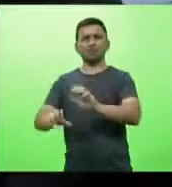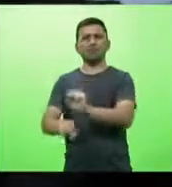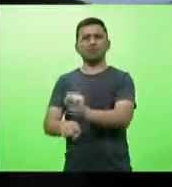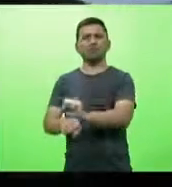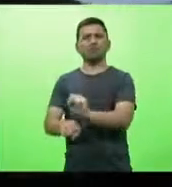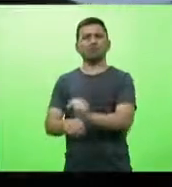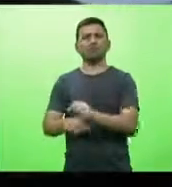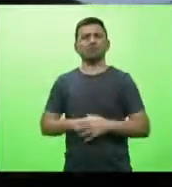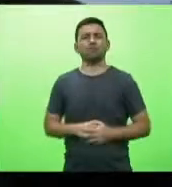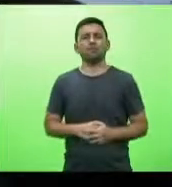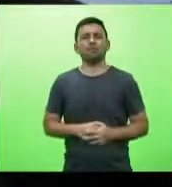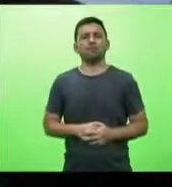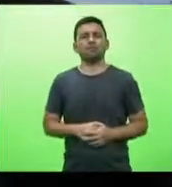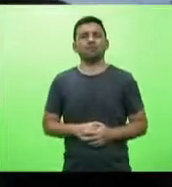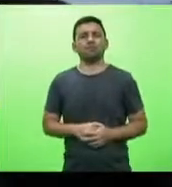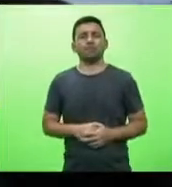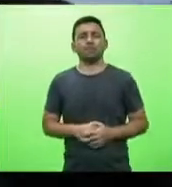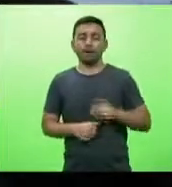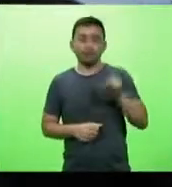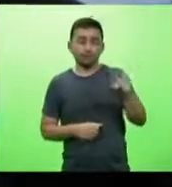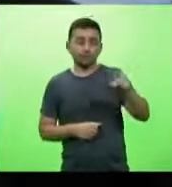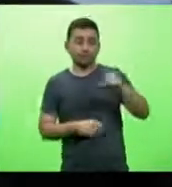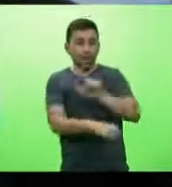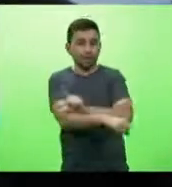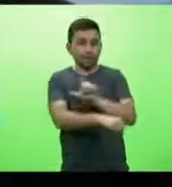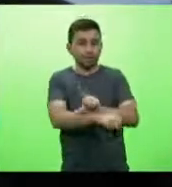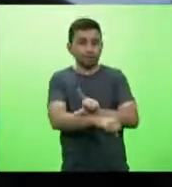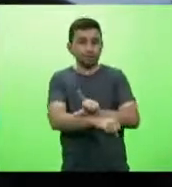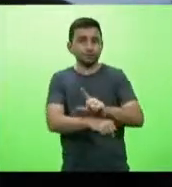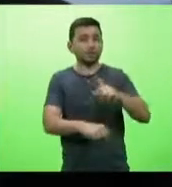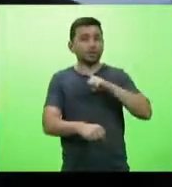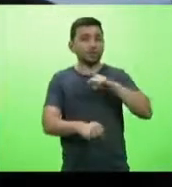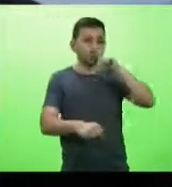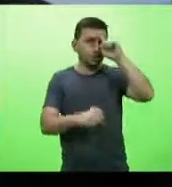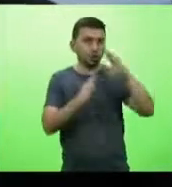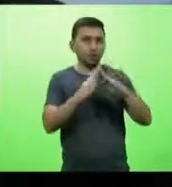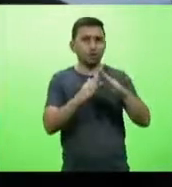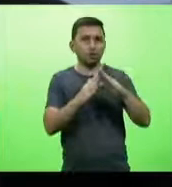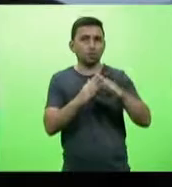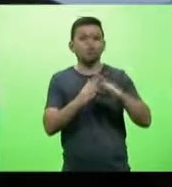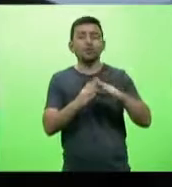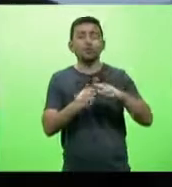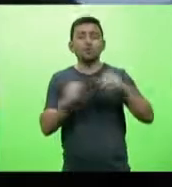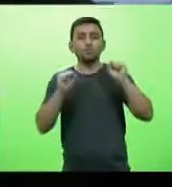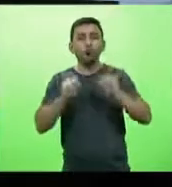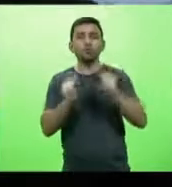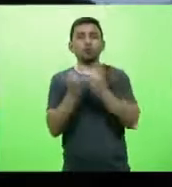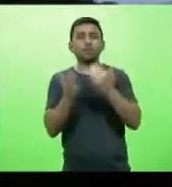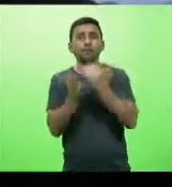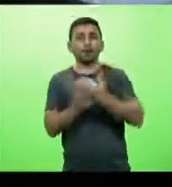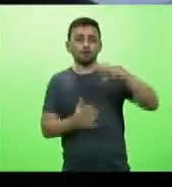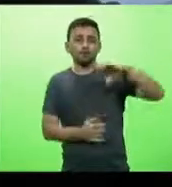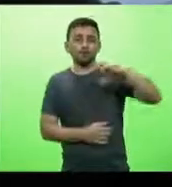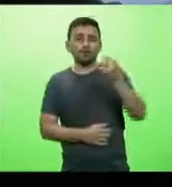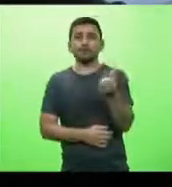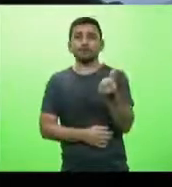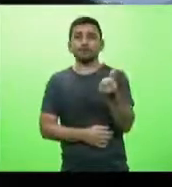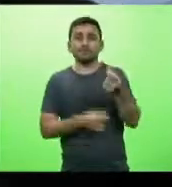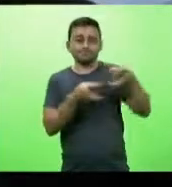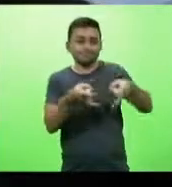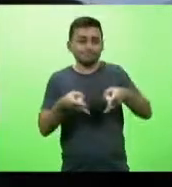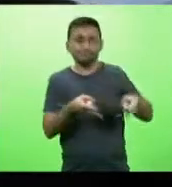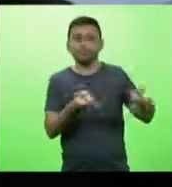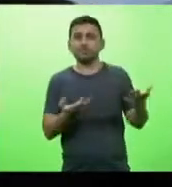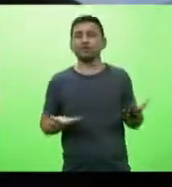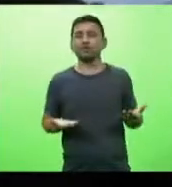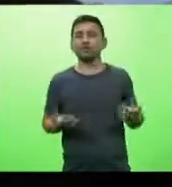falei, por exemplo, aqui no Hospital Tereza Ramos, em Lages, nós podemos ter mais 96. São 96 leitos que a